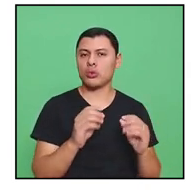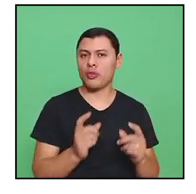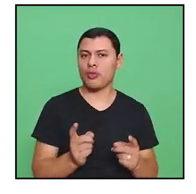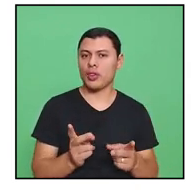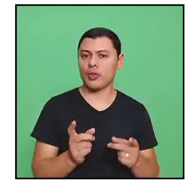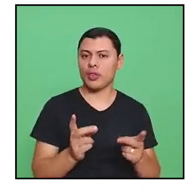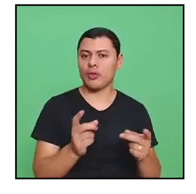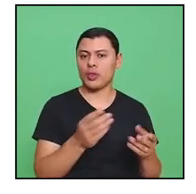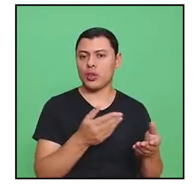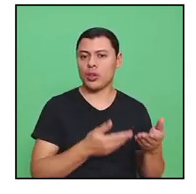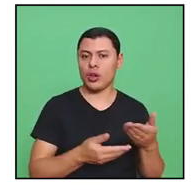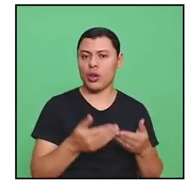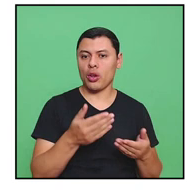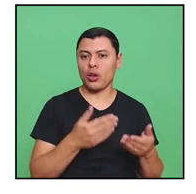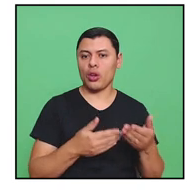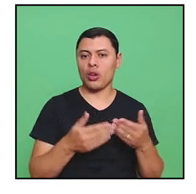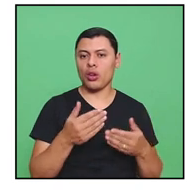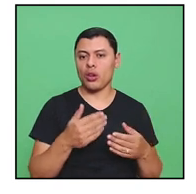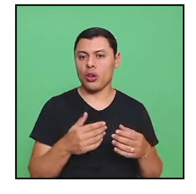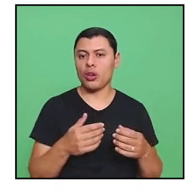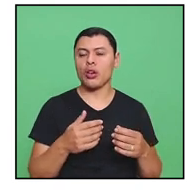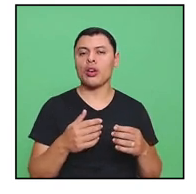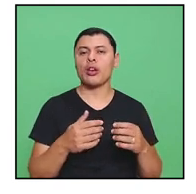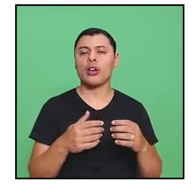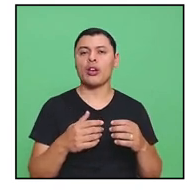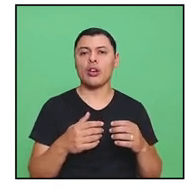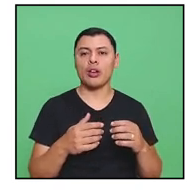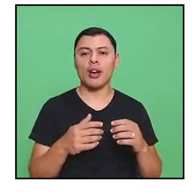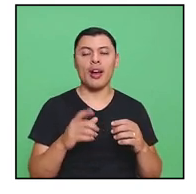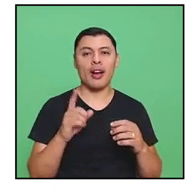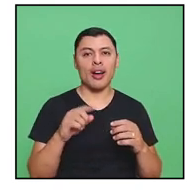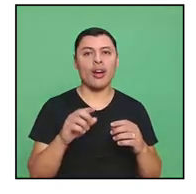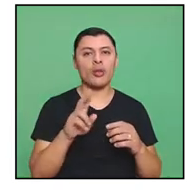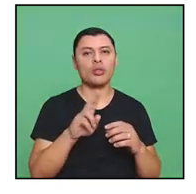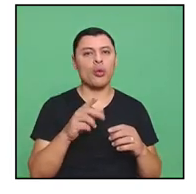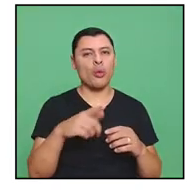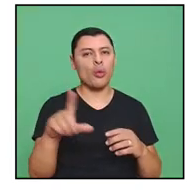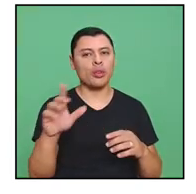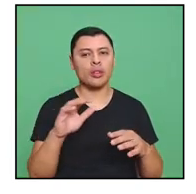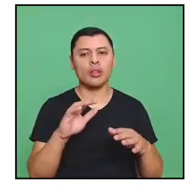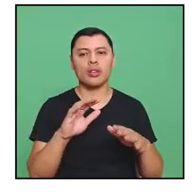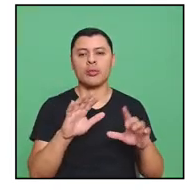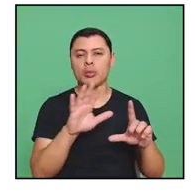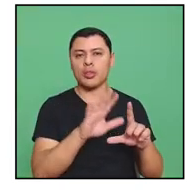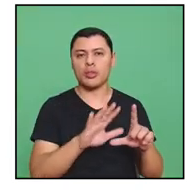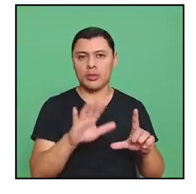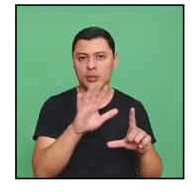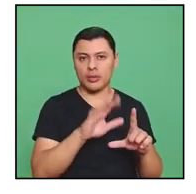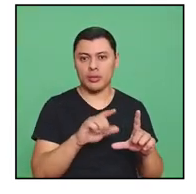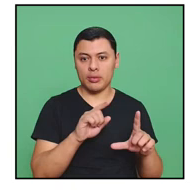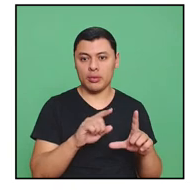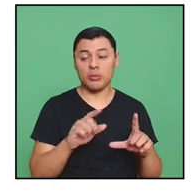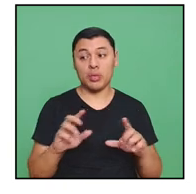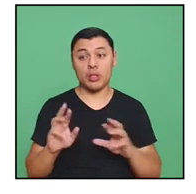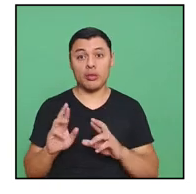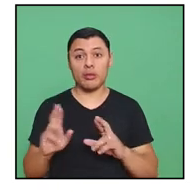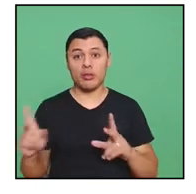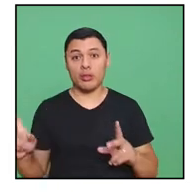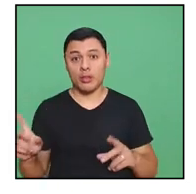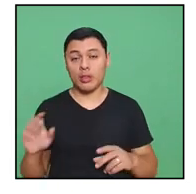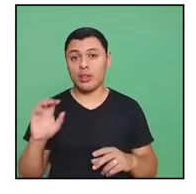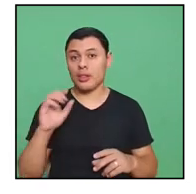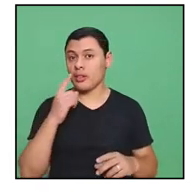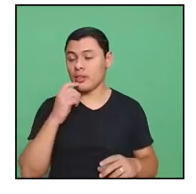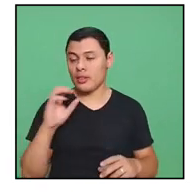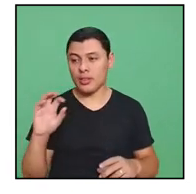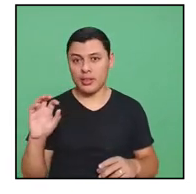seus trabalhos através do Riket Nunk, que, diferentemente desse trabalho da Cerola, ele usa uma